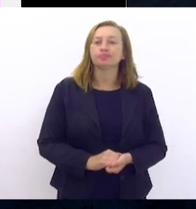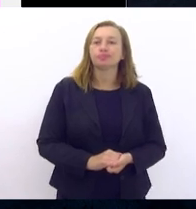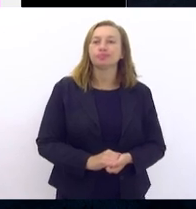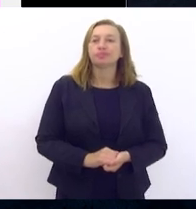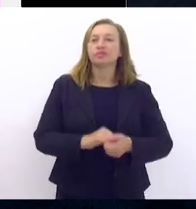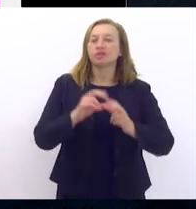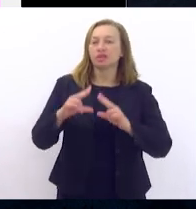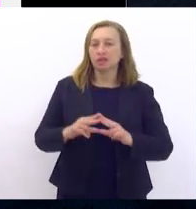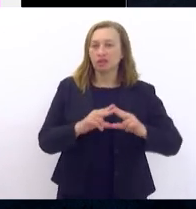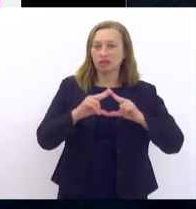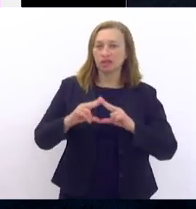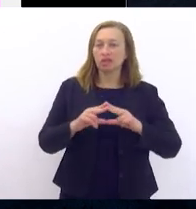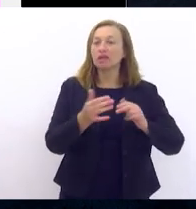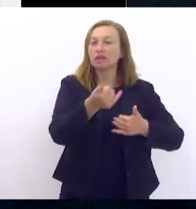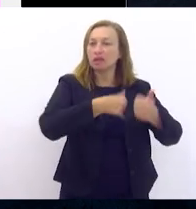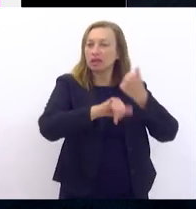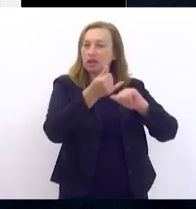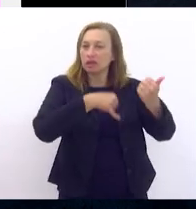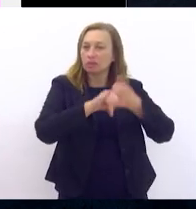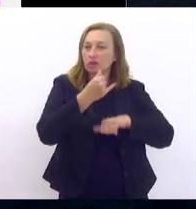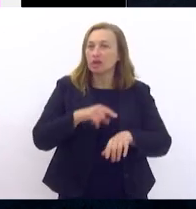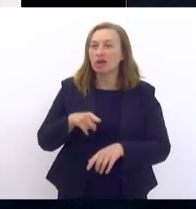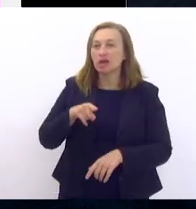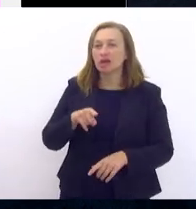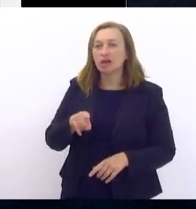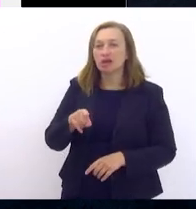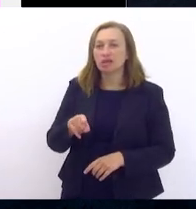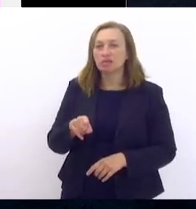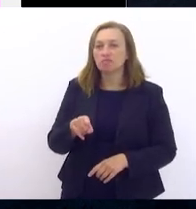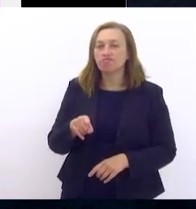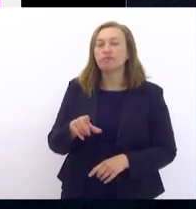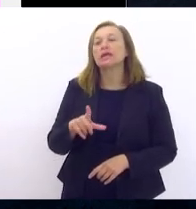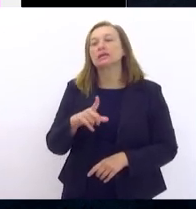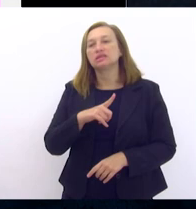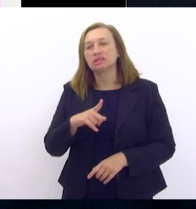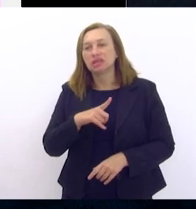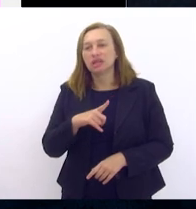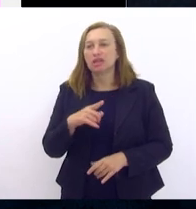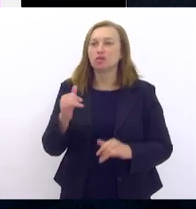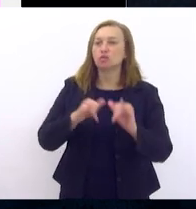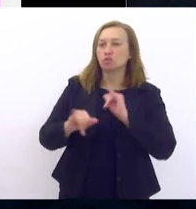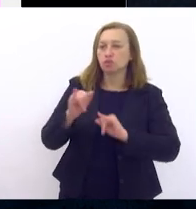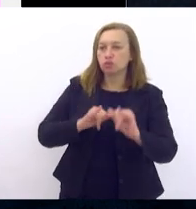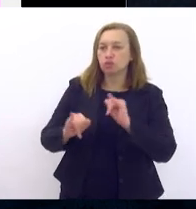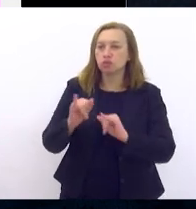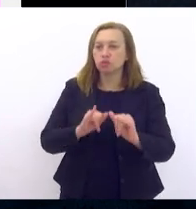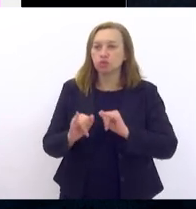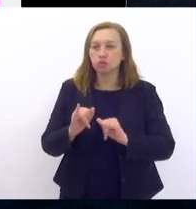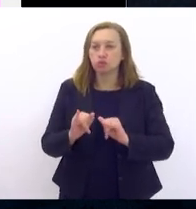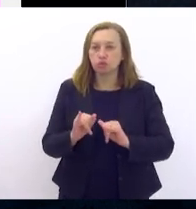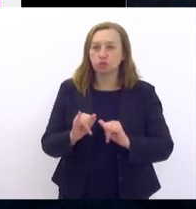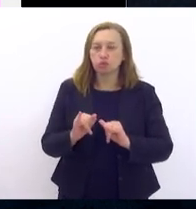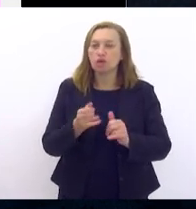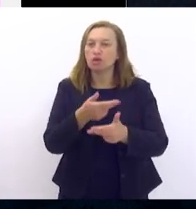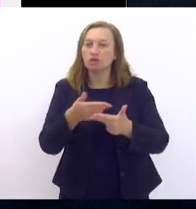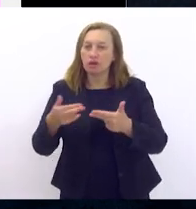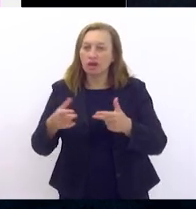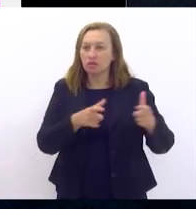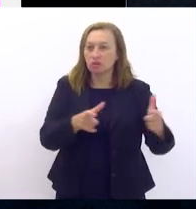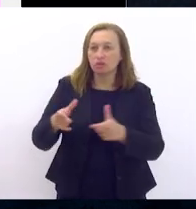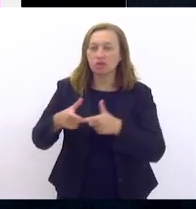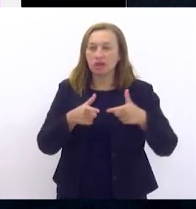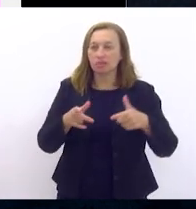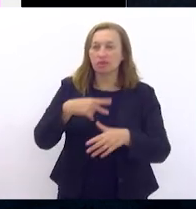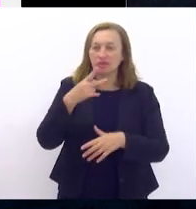a parte de reciclagem química esse ponto a gente tem trazido essa informação na maior parte dos lugares para dizer